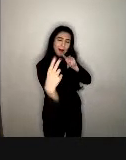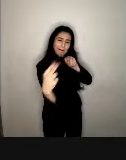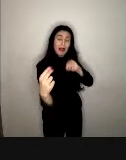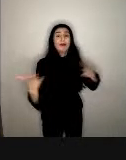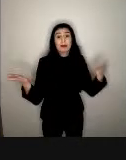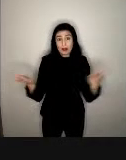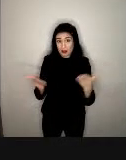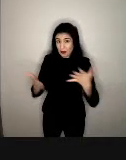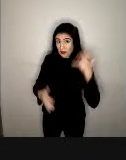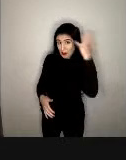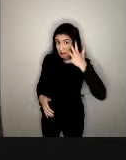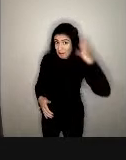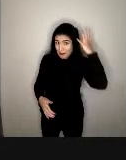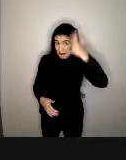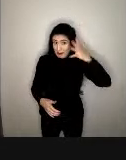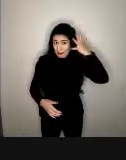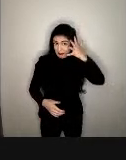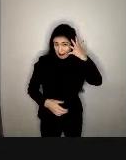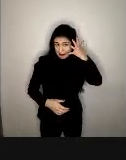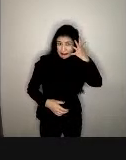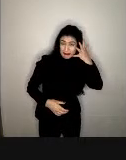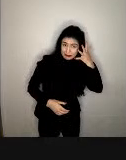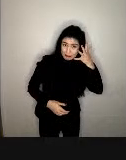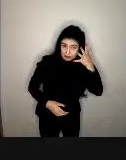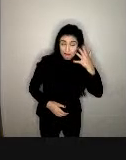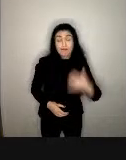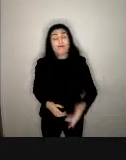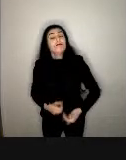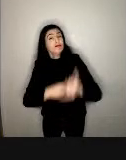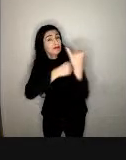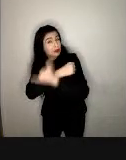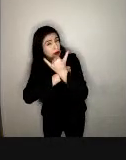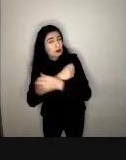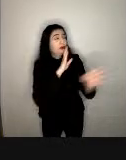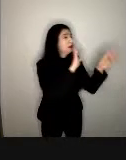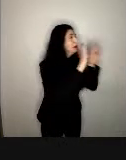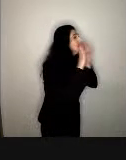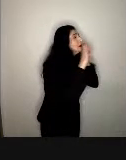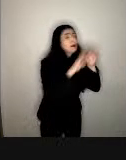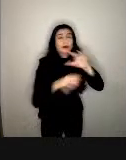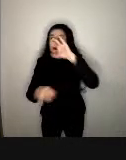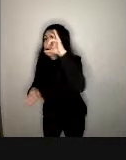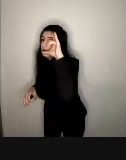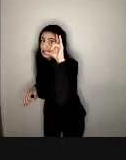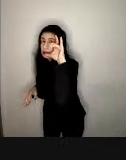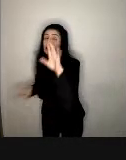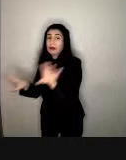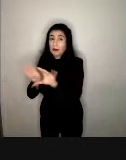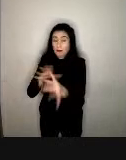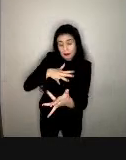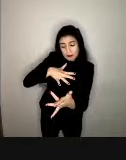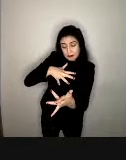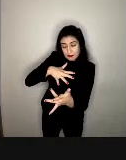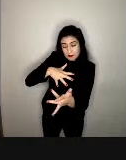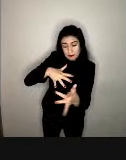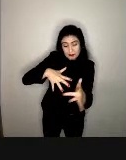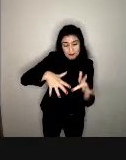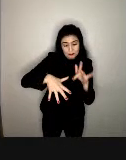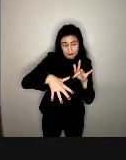palestra virtual, a gente sempre que fez as exposições, a gente fazia, a exposição fica e está